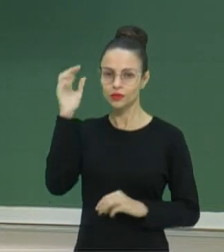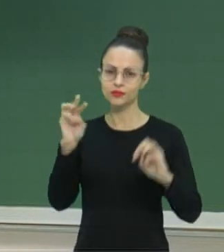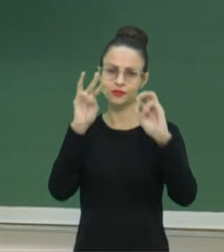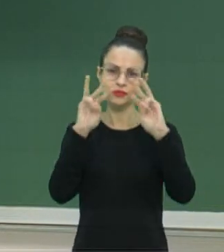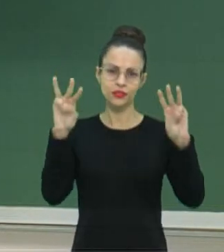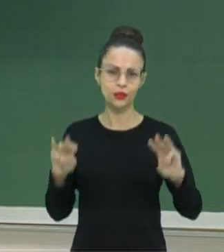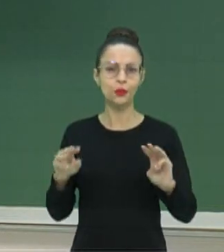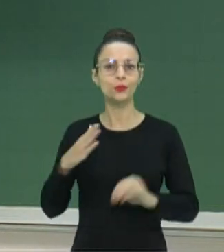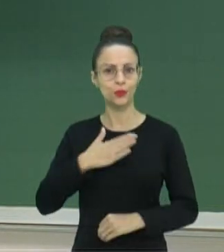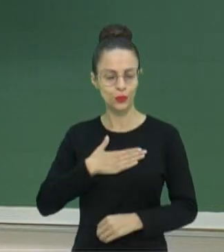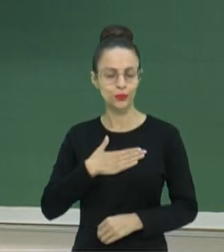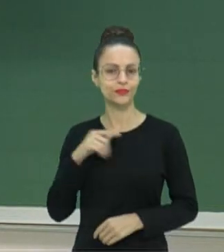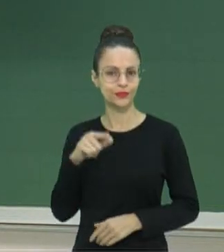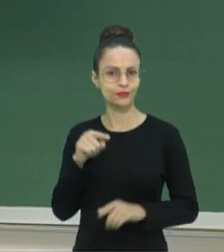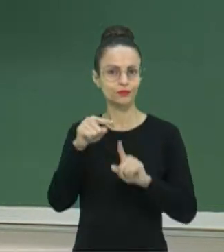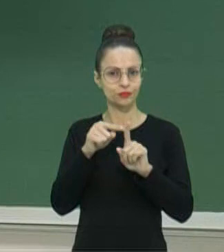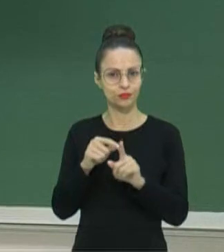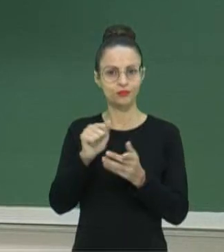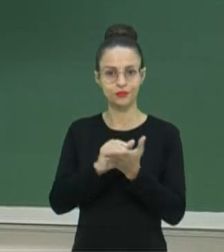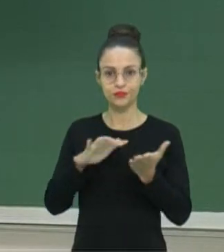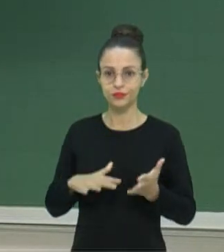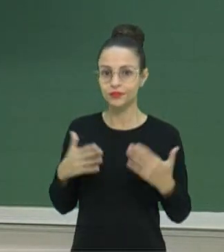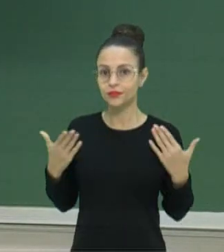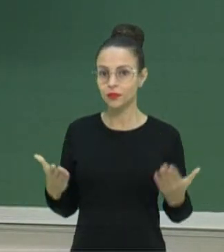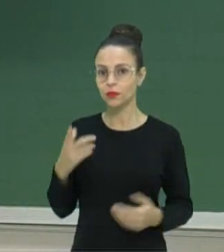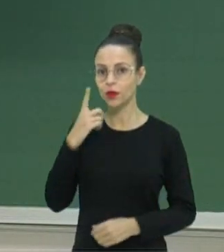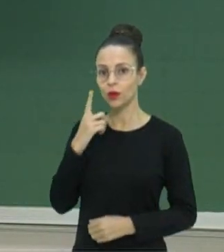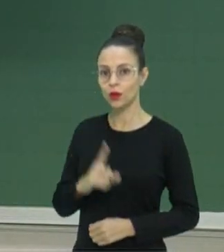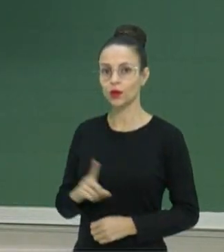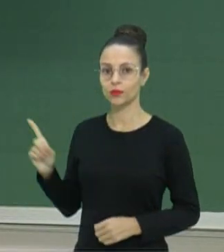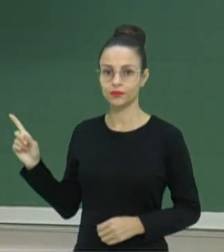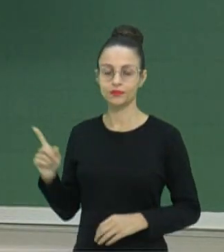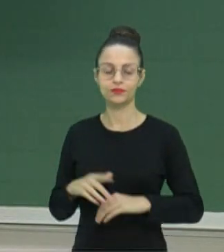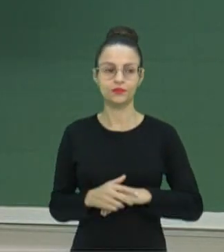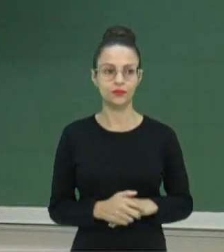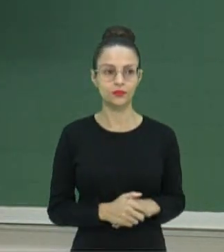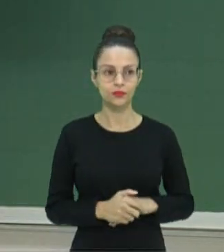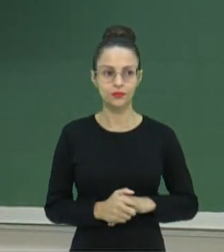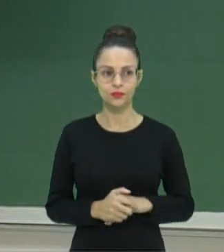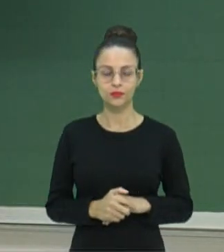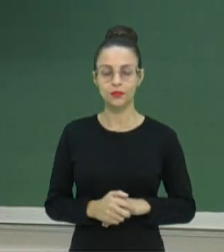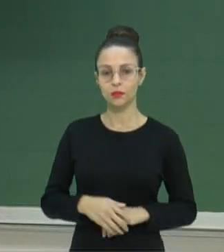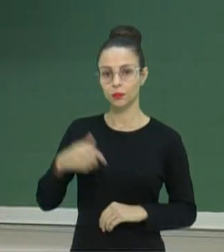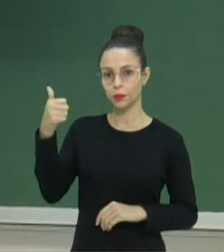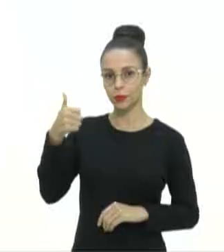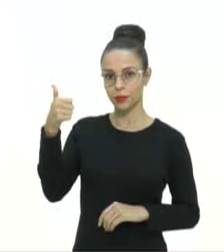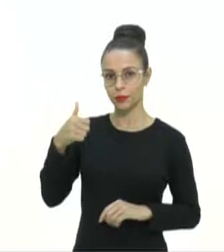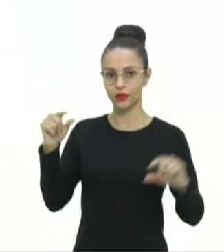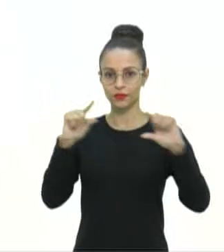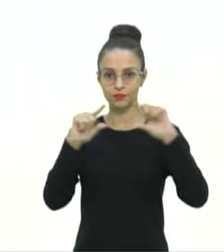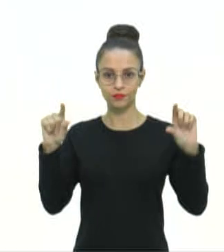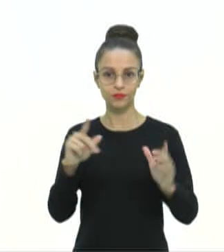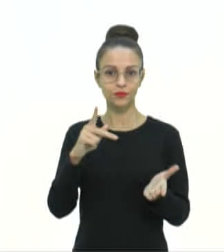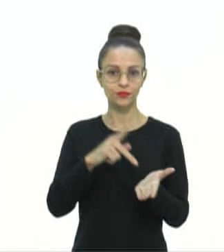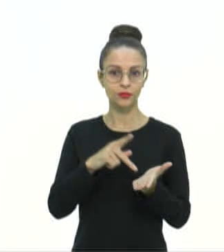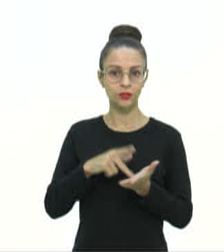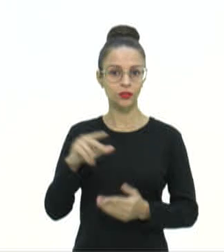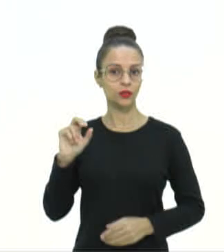de exercício algumas vezes aí. Veja essa questão aqui, né? A primeira alternativa, verdadeira ou